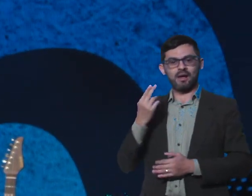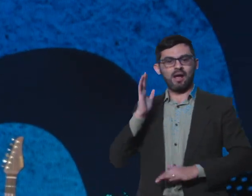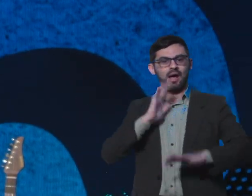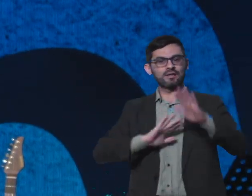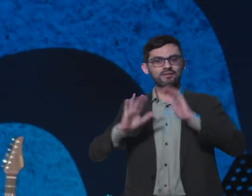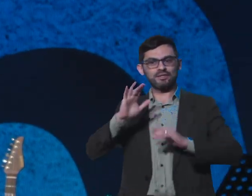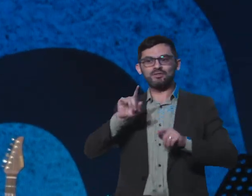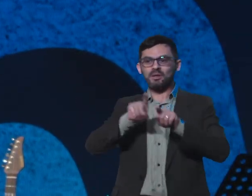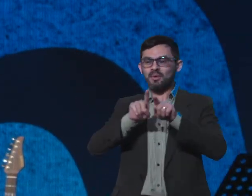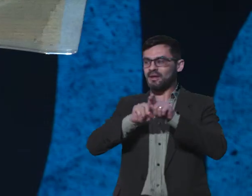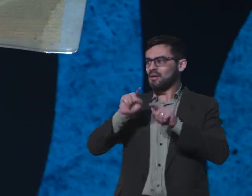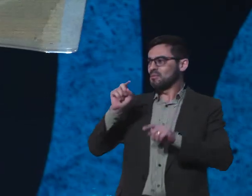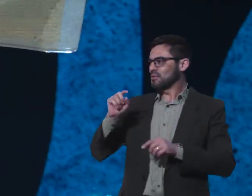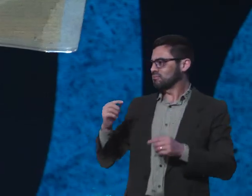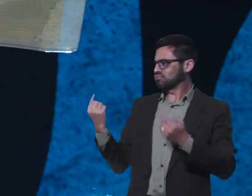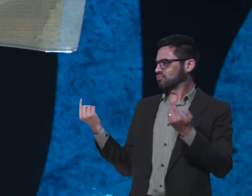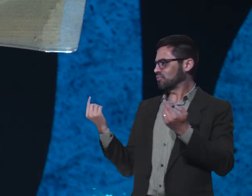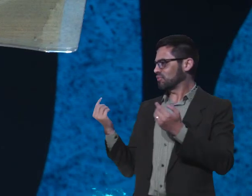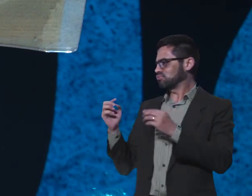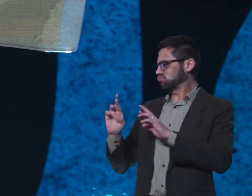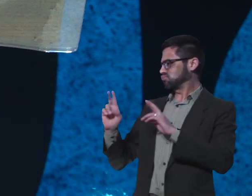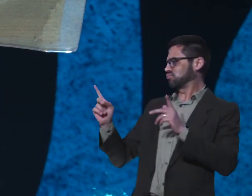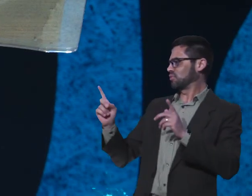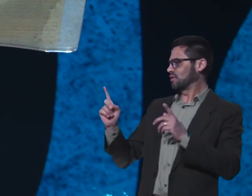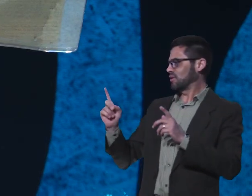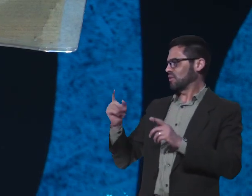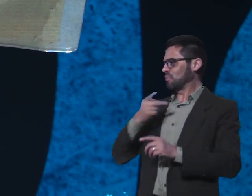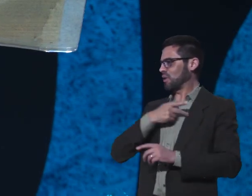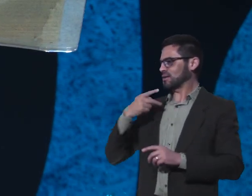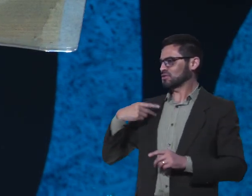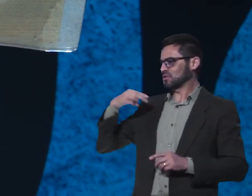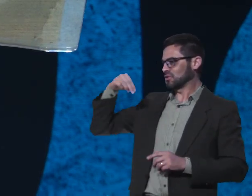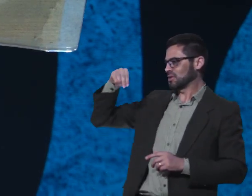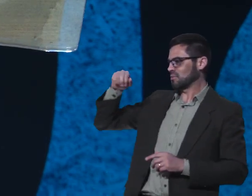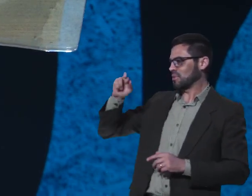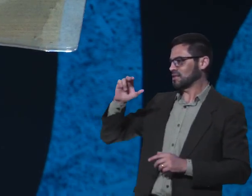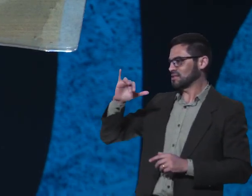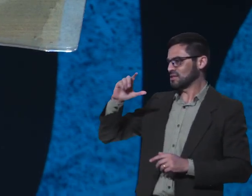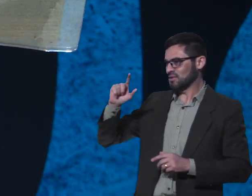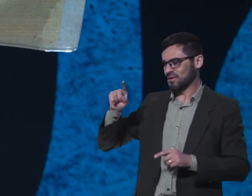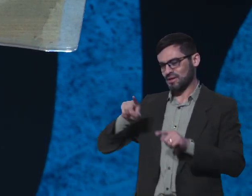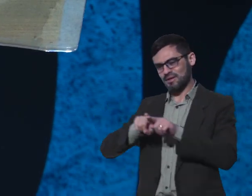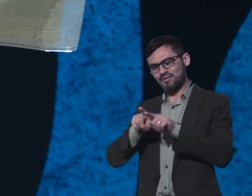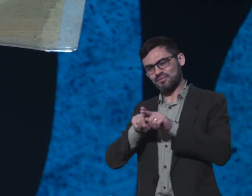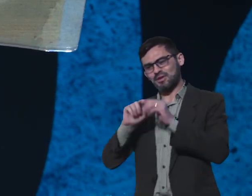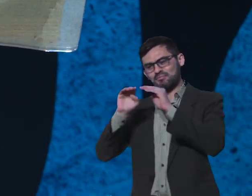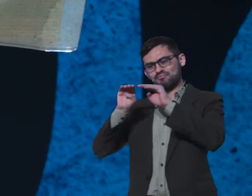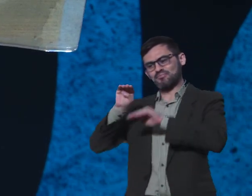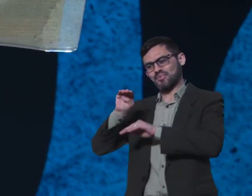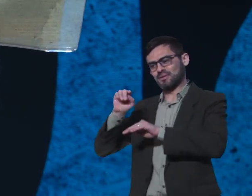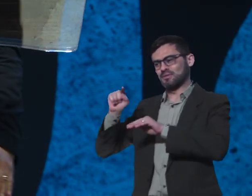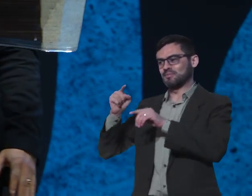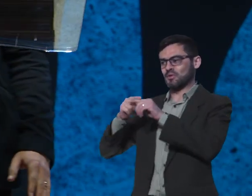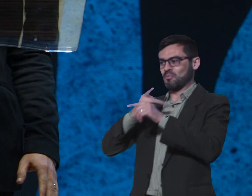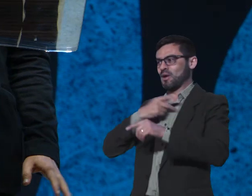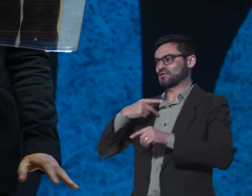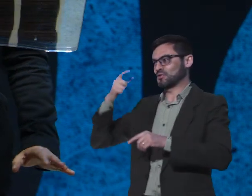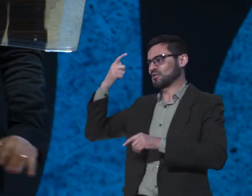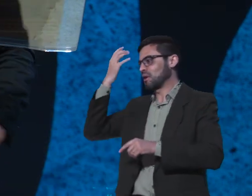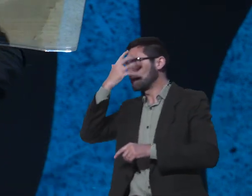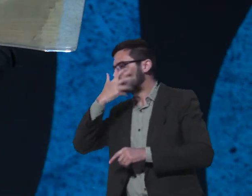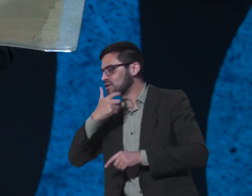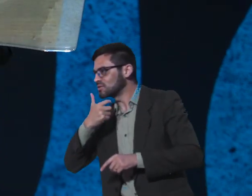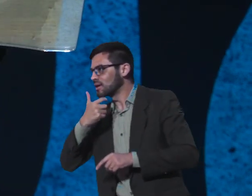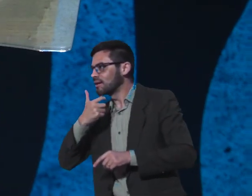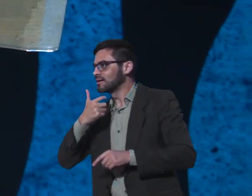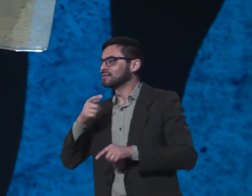com o pastor Marcílio. É verdade, Tininha. Eu nem sou tão bonitão quanto ele, né? Eu gosto de... O pessoal outro